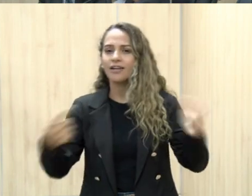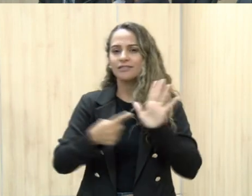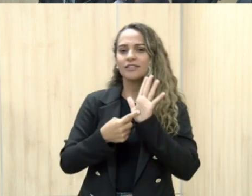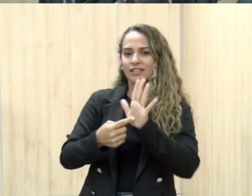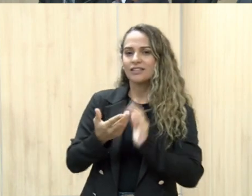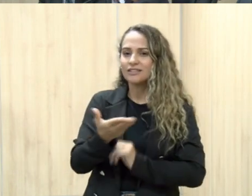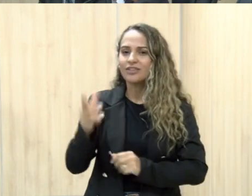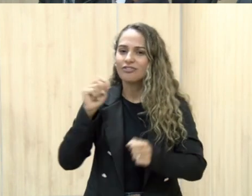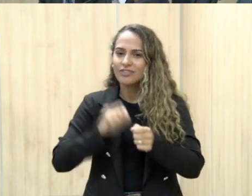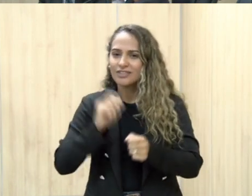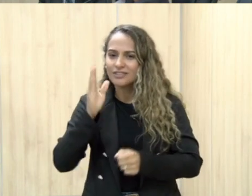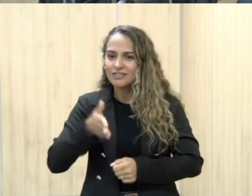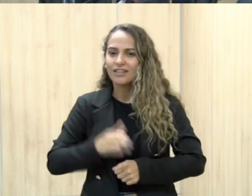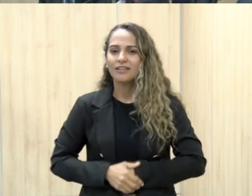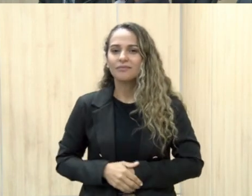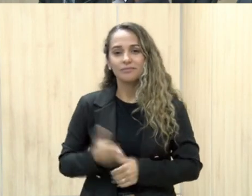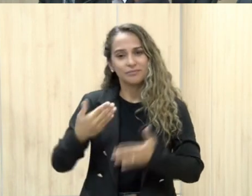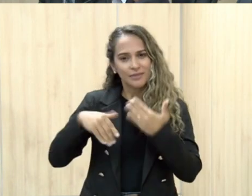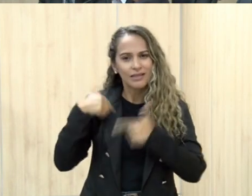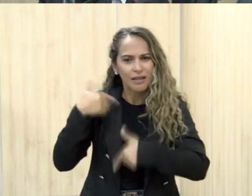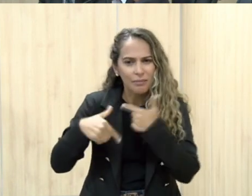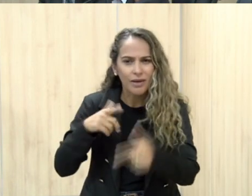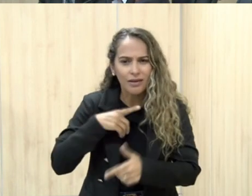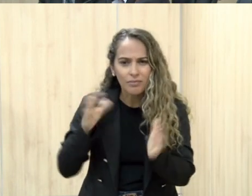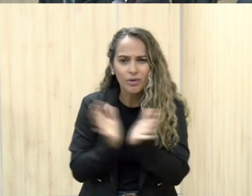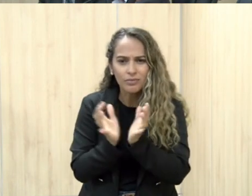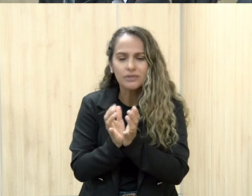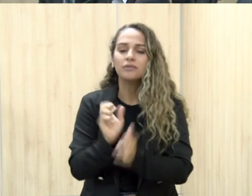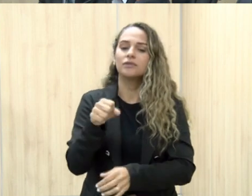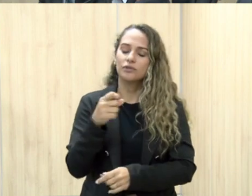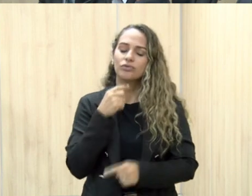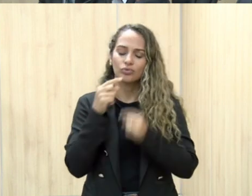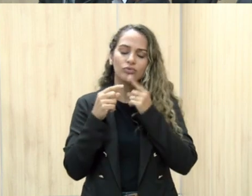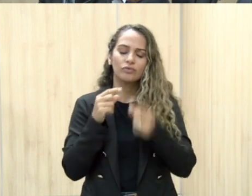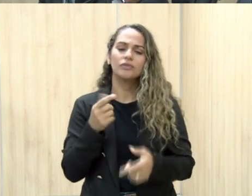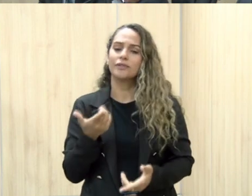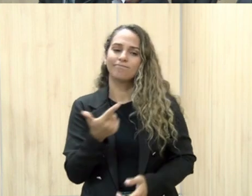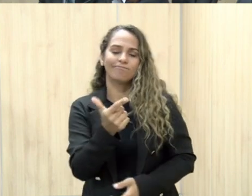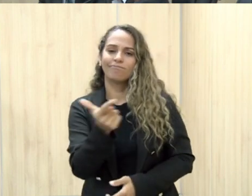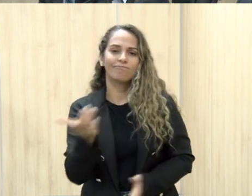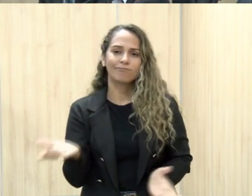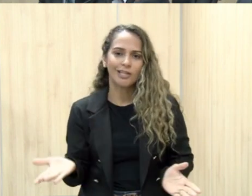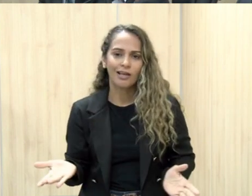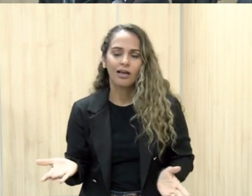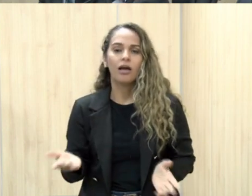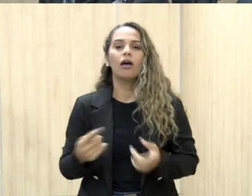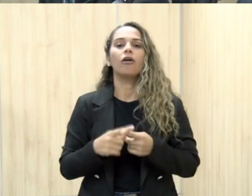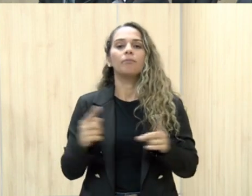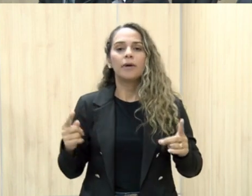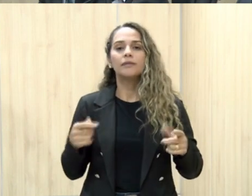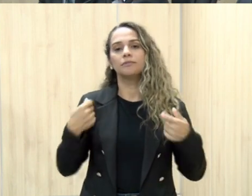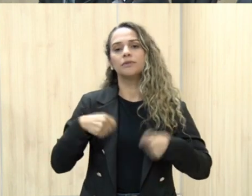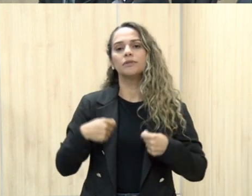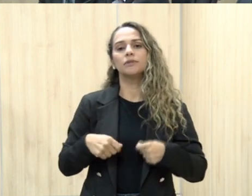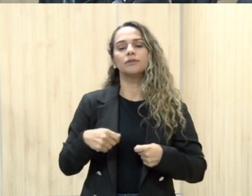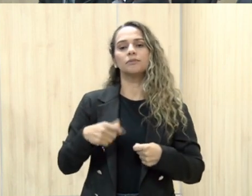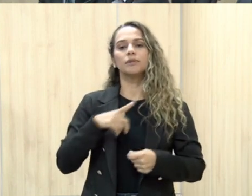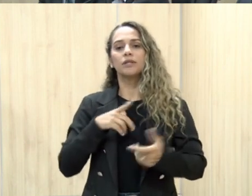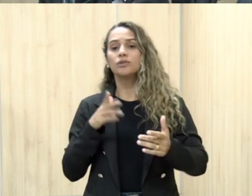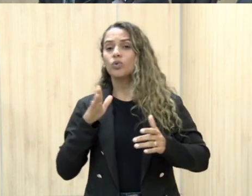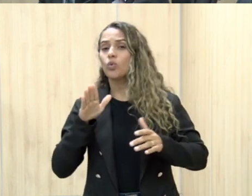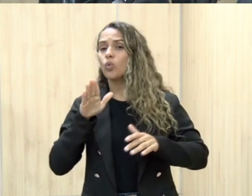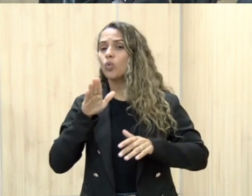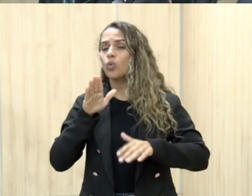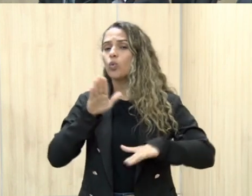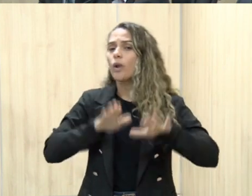indicações feita dá um pouco mais de trabalho para comissão Sem dúvida no entanto acho que é um caminho que a gente precisa tomar para